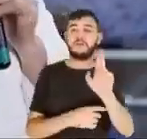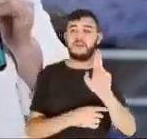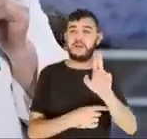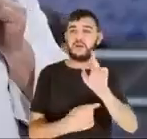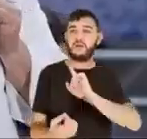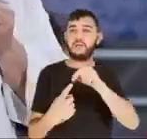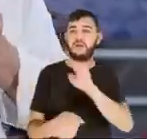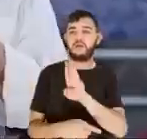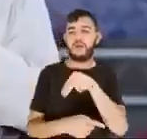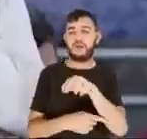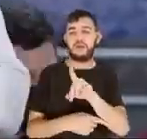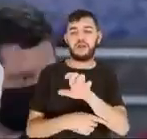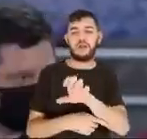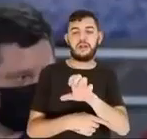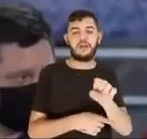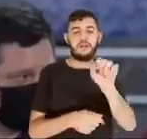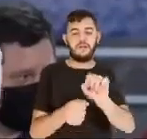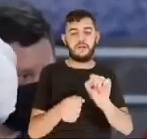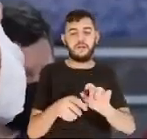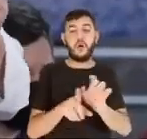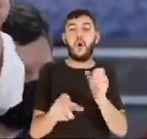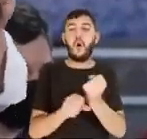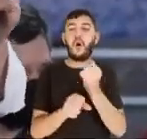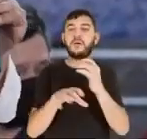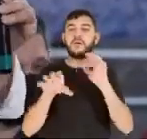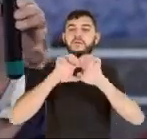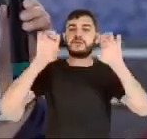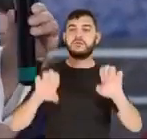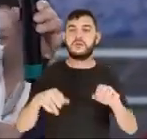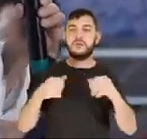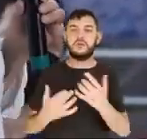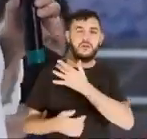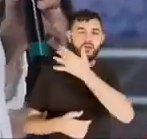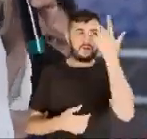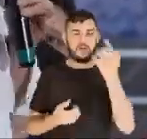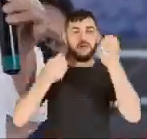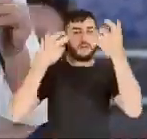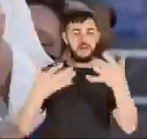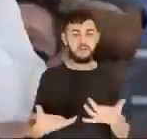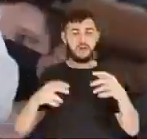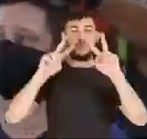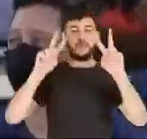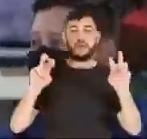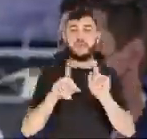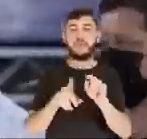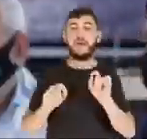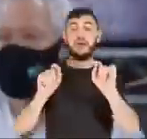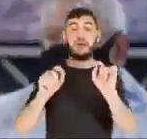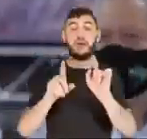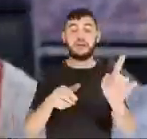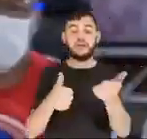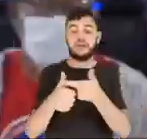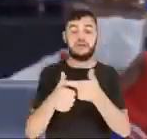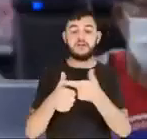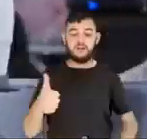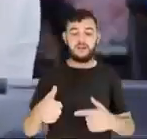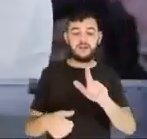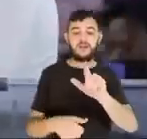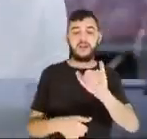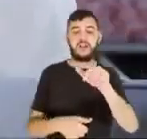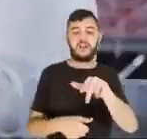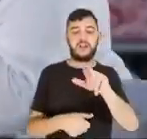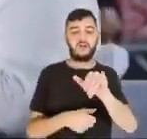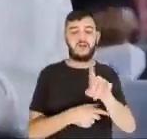infraestrutura. E por isso começaram a falar na tal da dívida pública líquida, porque o Estado não pode investir, é